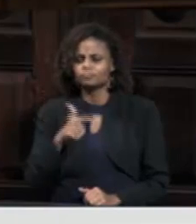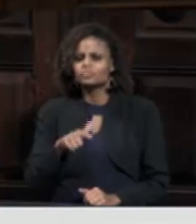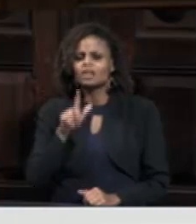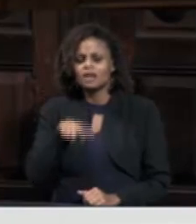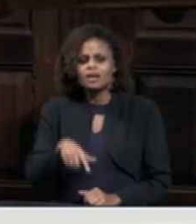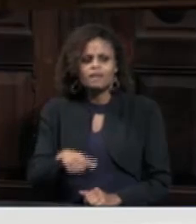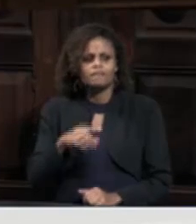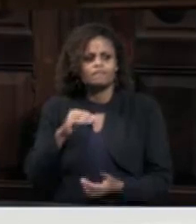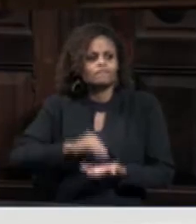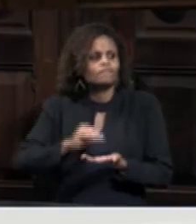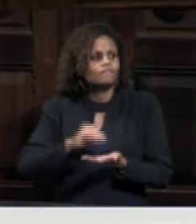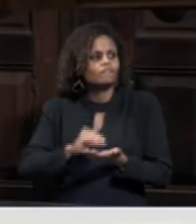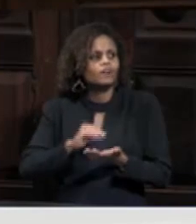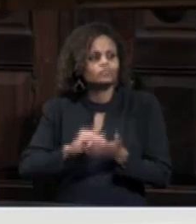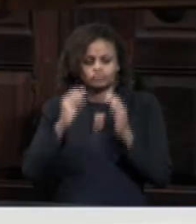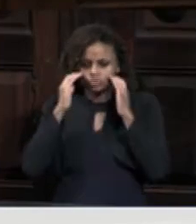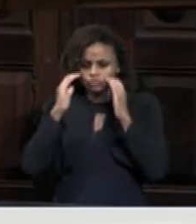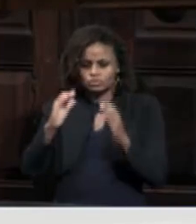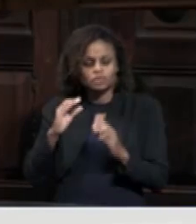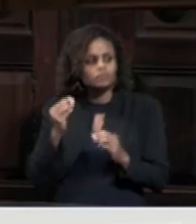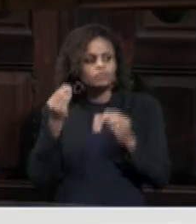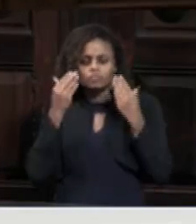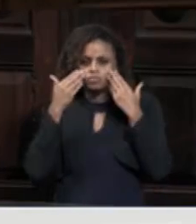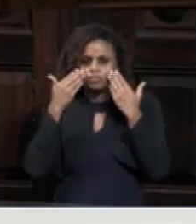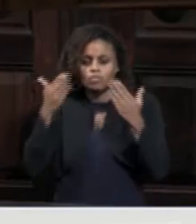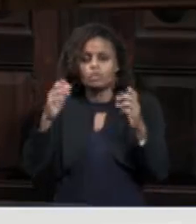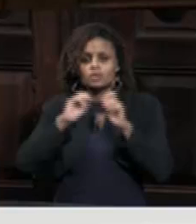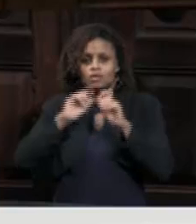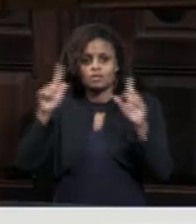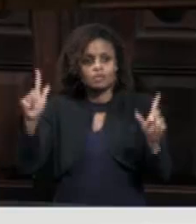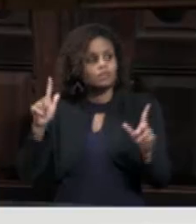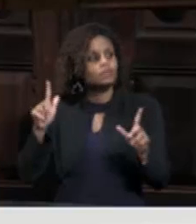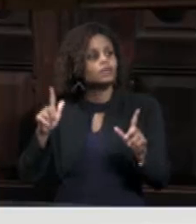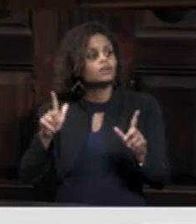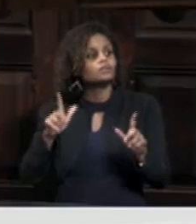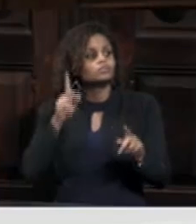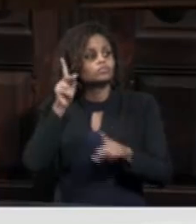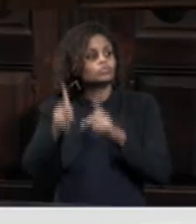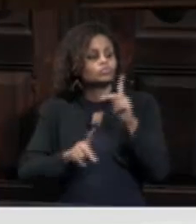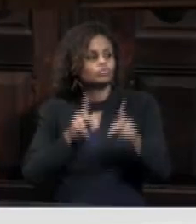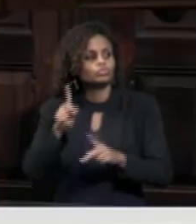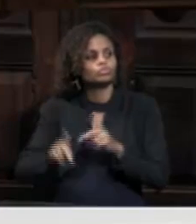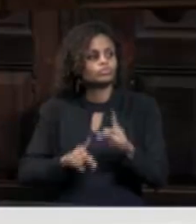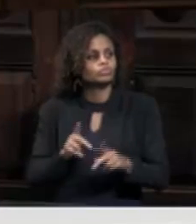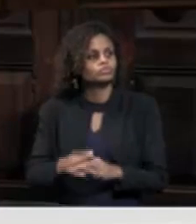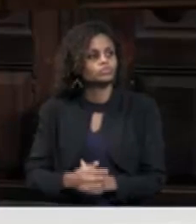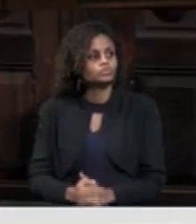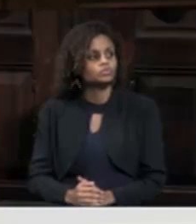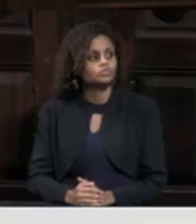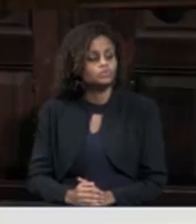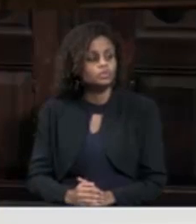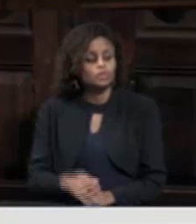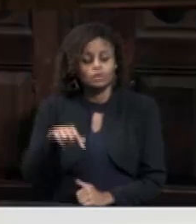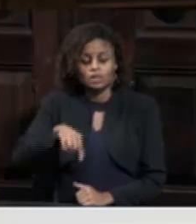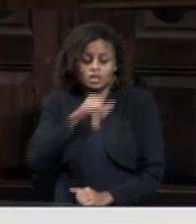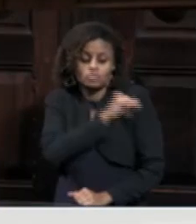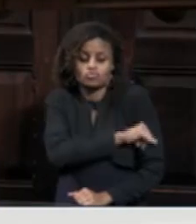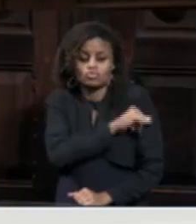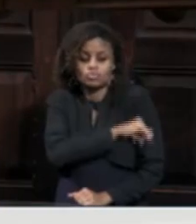demonstrada a cada ato do governador, que está sob duas intervenções,